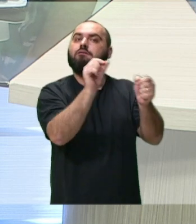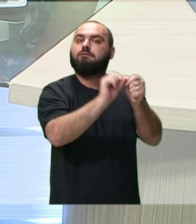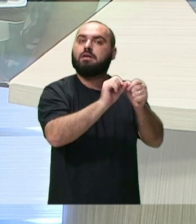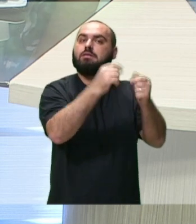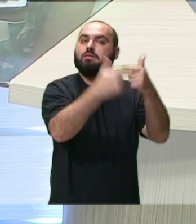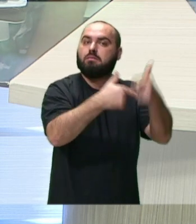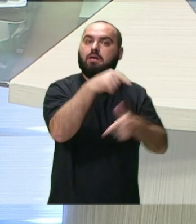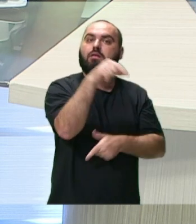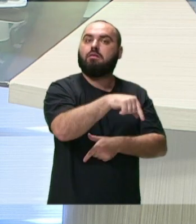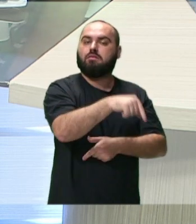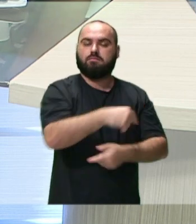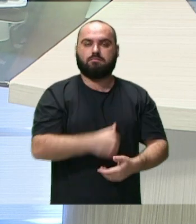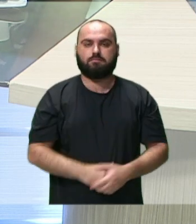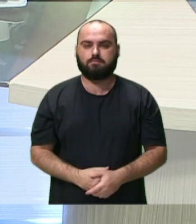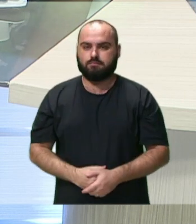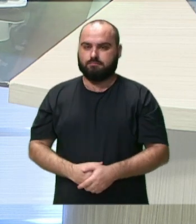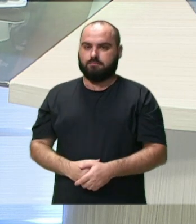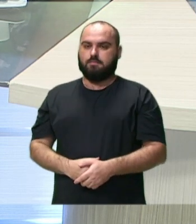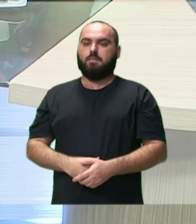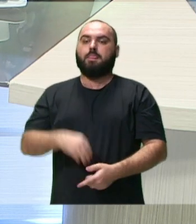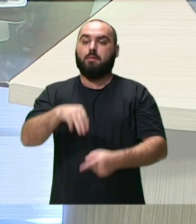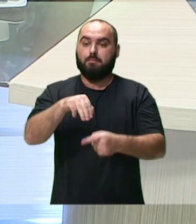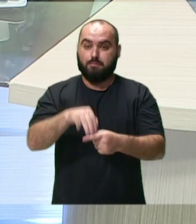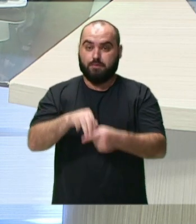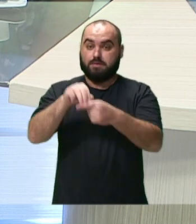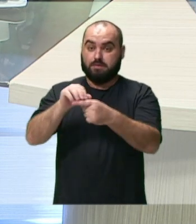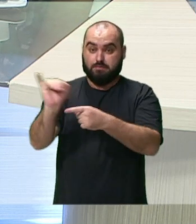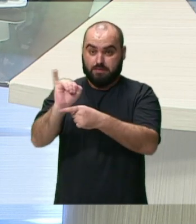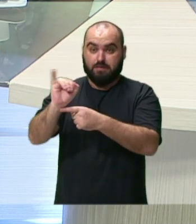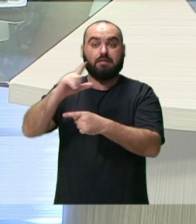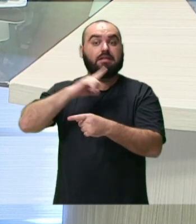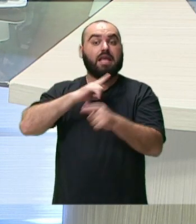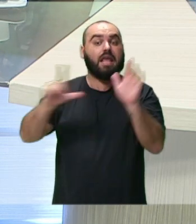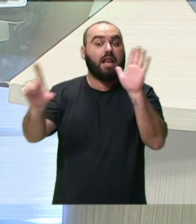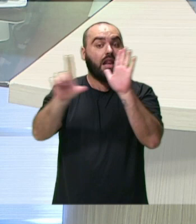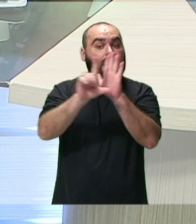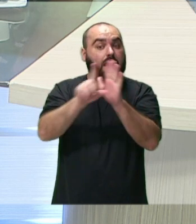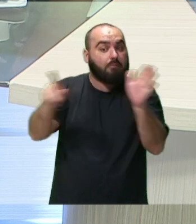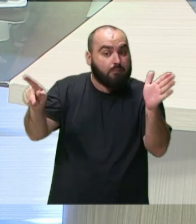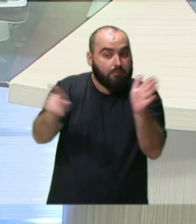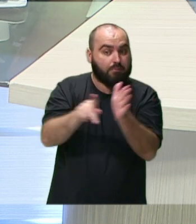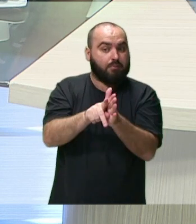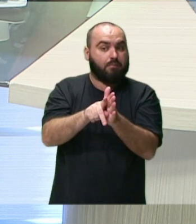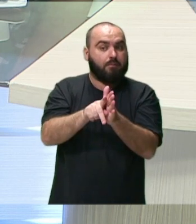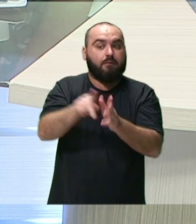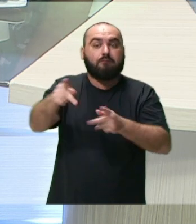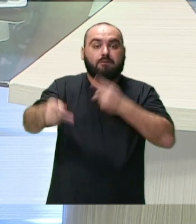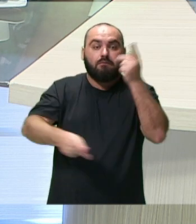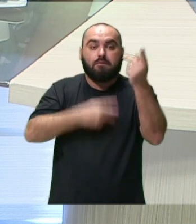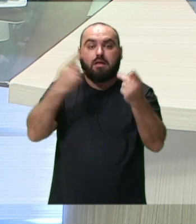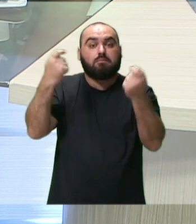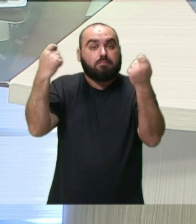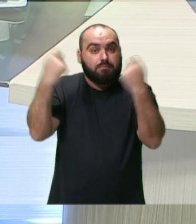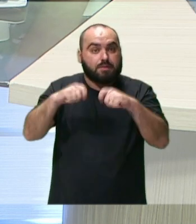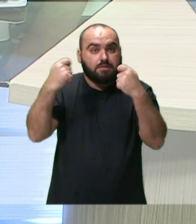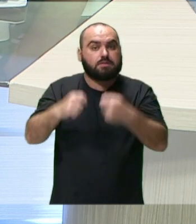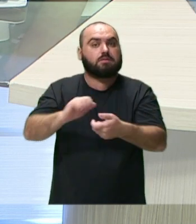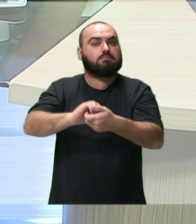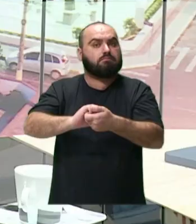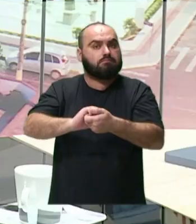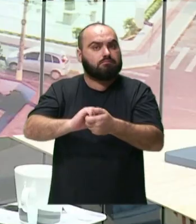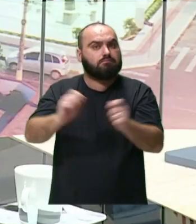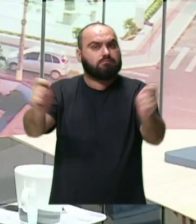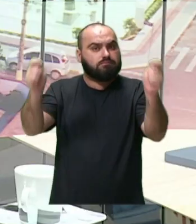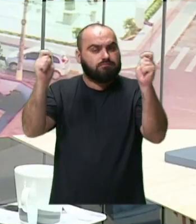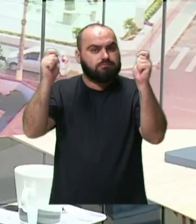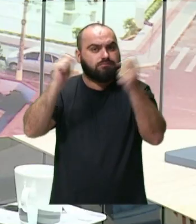Internacional da Mulher? O município de Itajaí tem lei própria que diz que é necessário se comemorar a Semana da Mulher e a gente tem